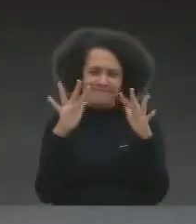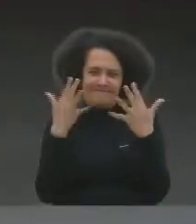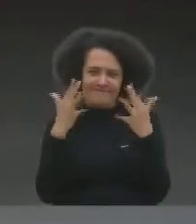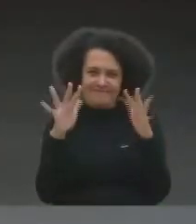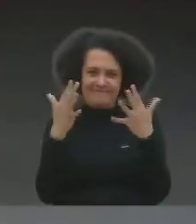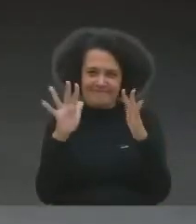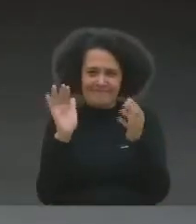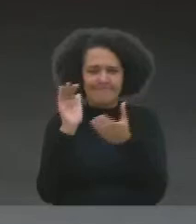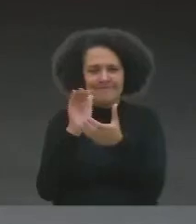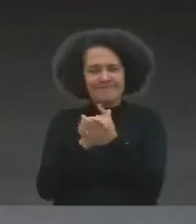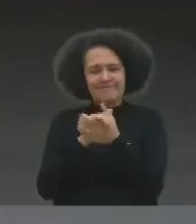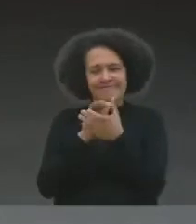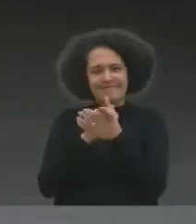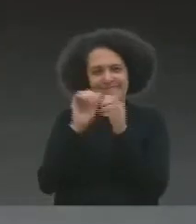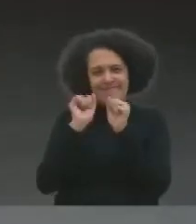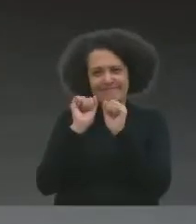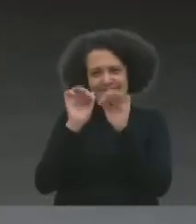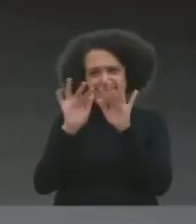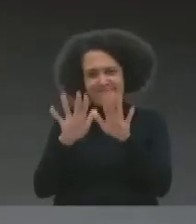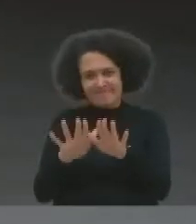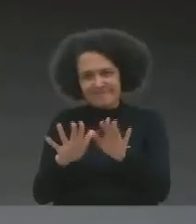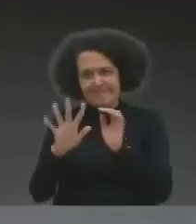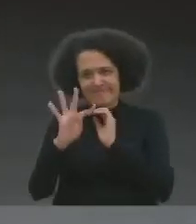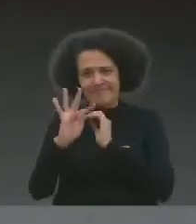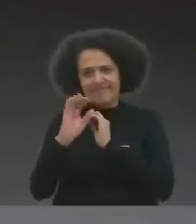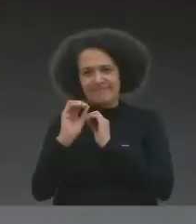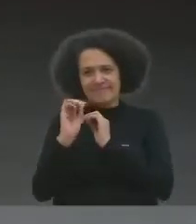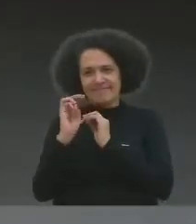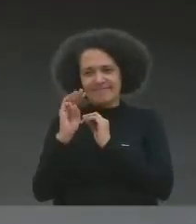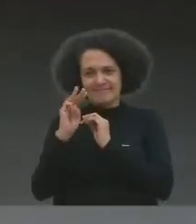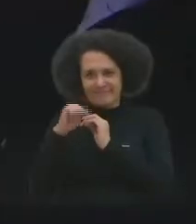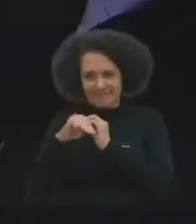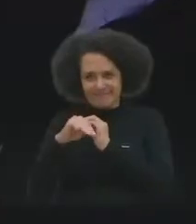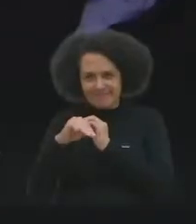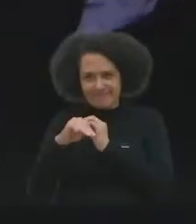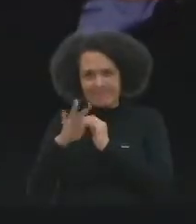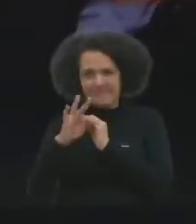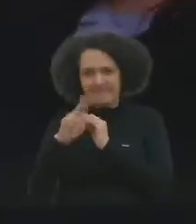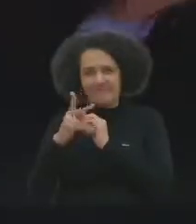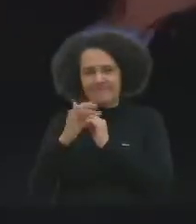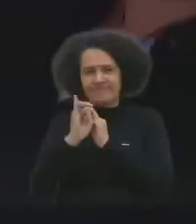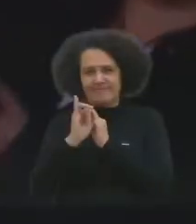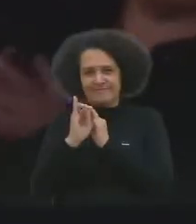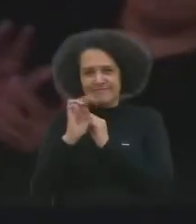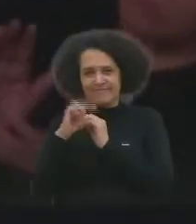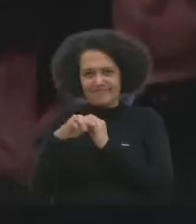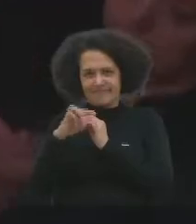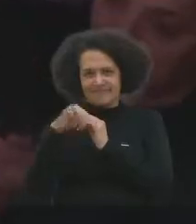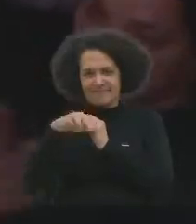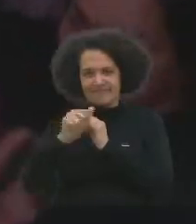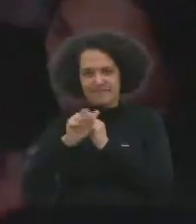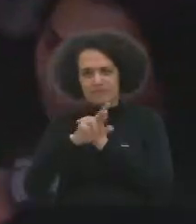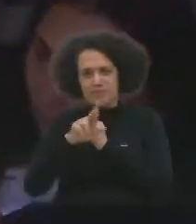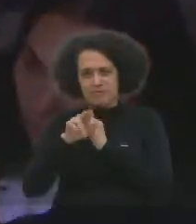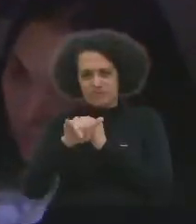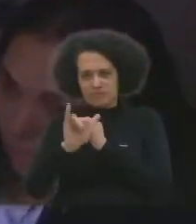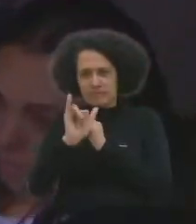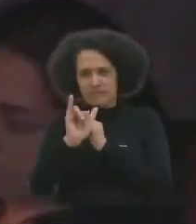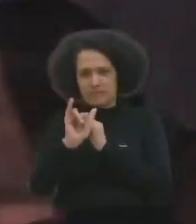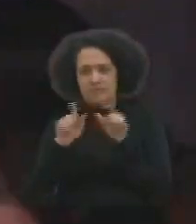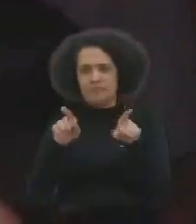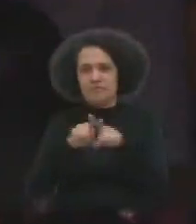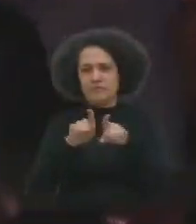para esse casal abençoado, Thom Edward, Jean Marie, e também o Celso, que será o